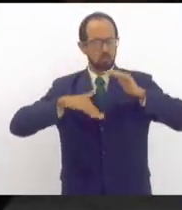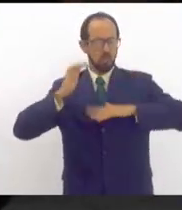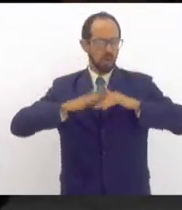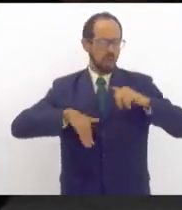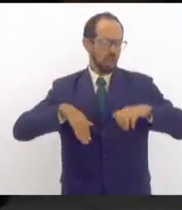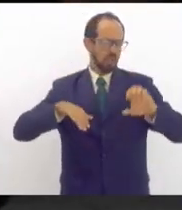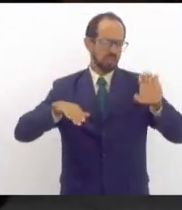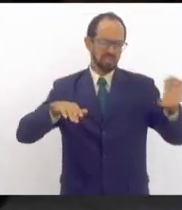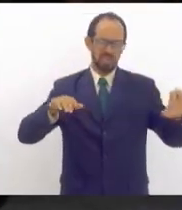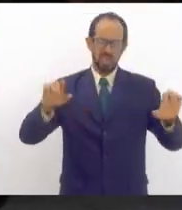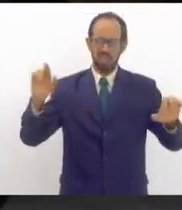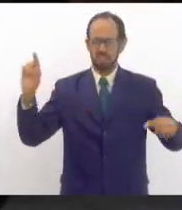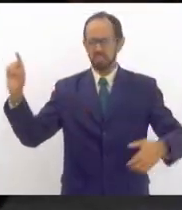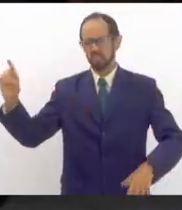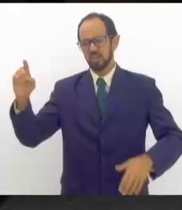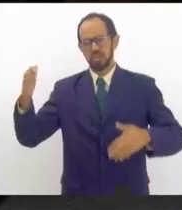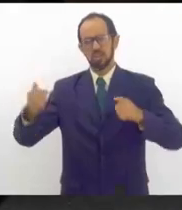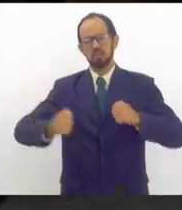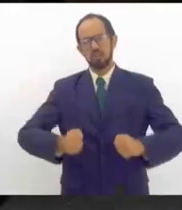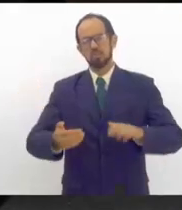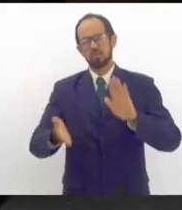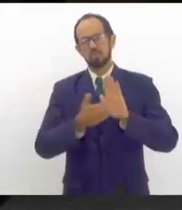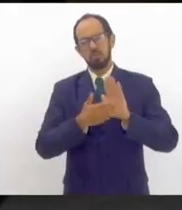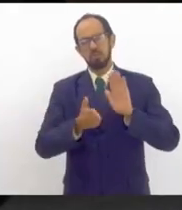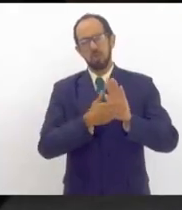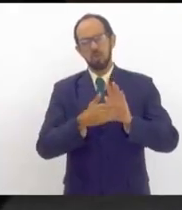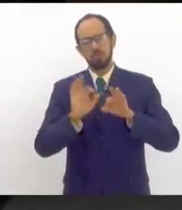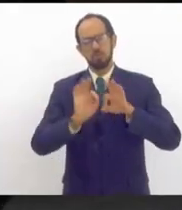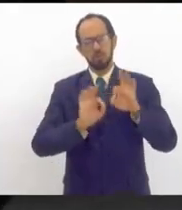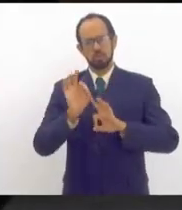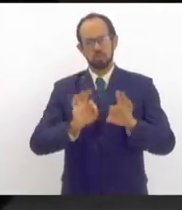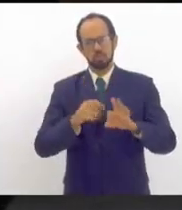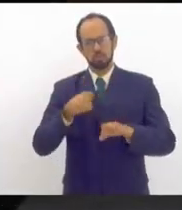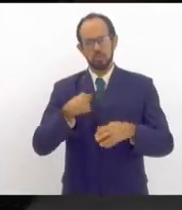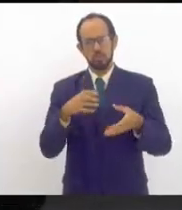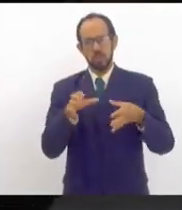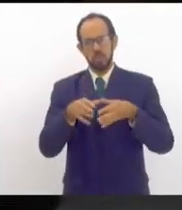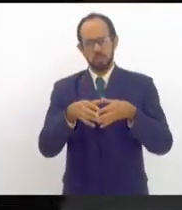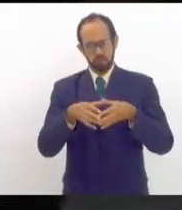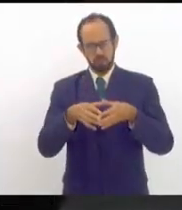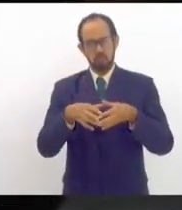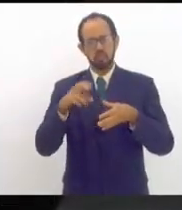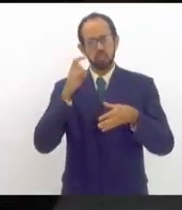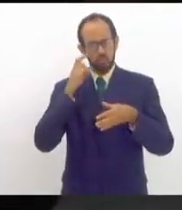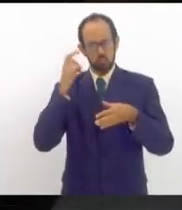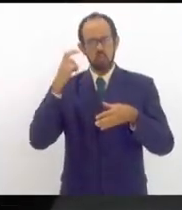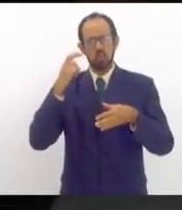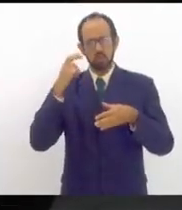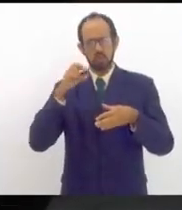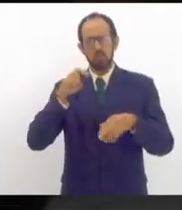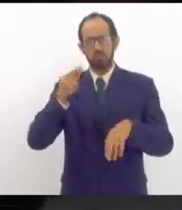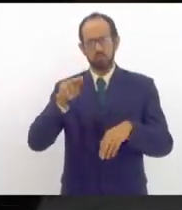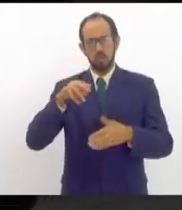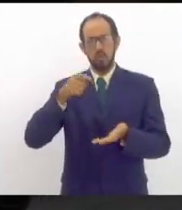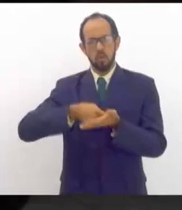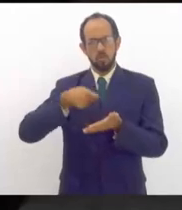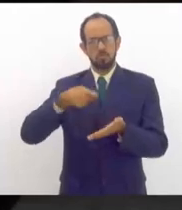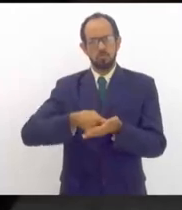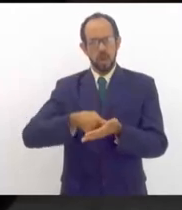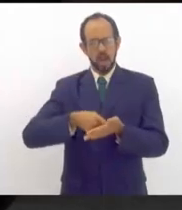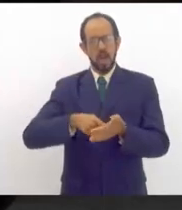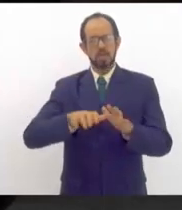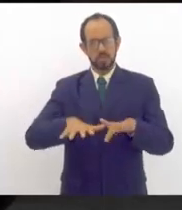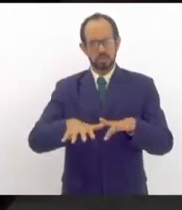ou de direita possam propor projetos eu na comissão de cultura é que vou ter essa honra de estar lá vou cobrar isso dos meus